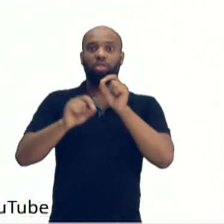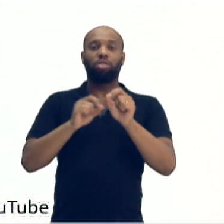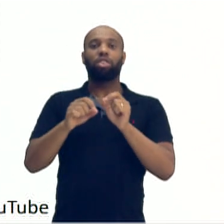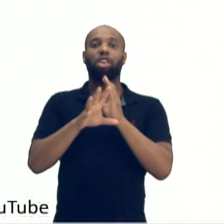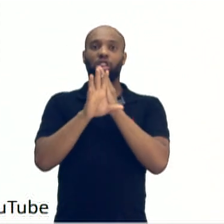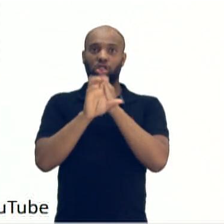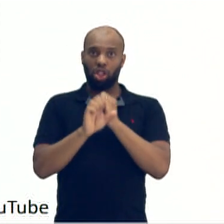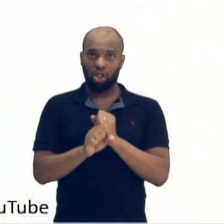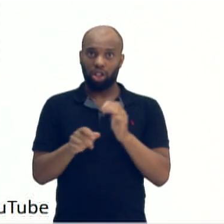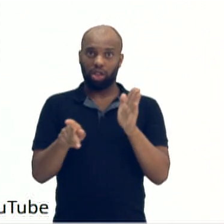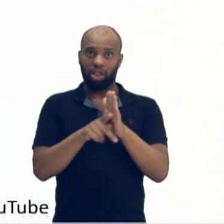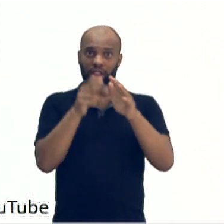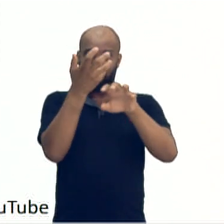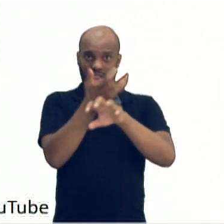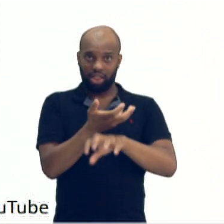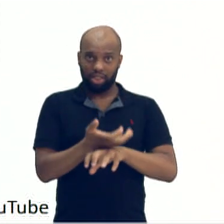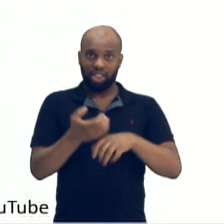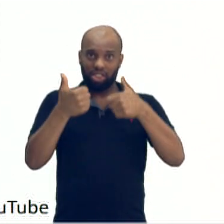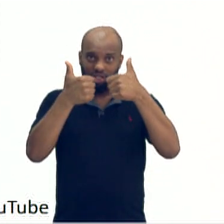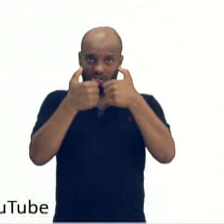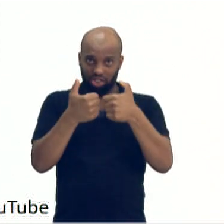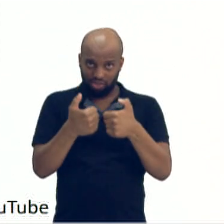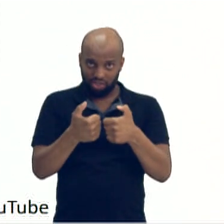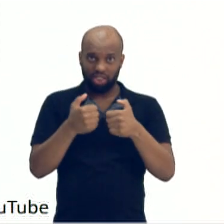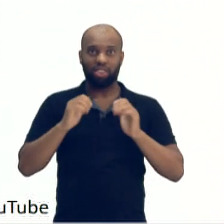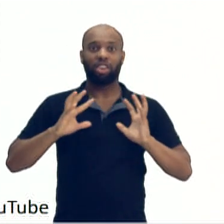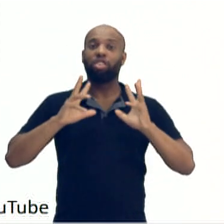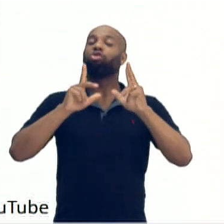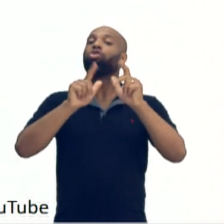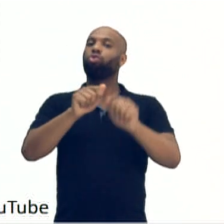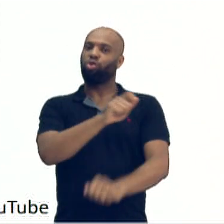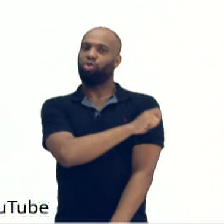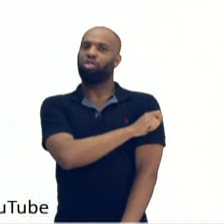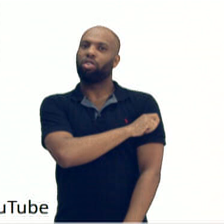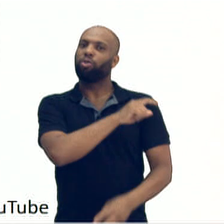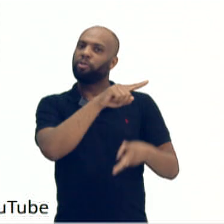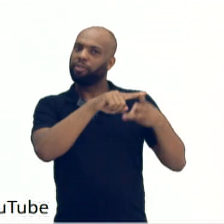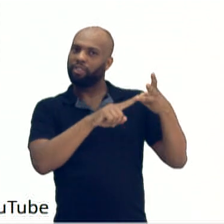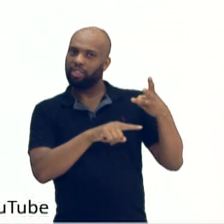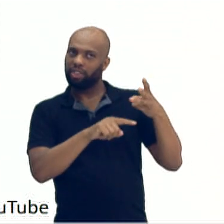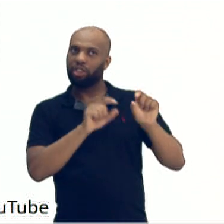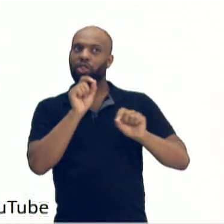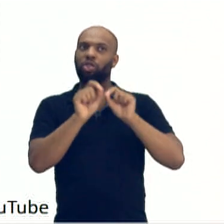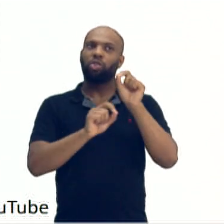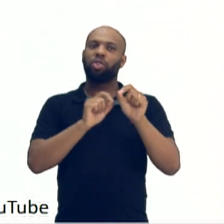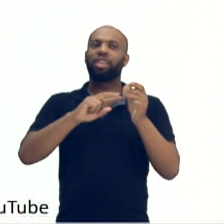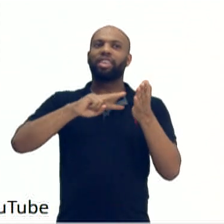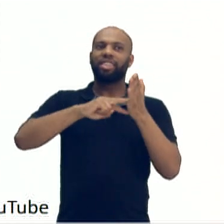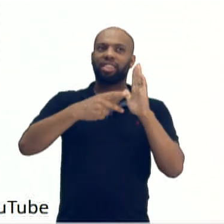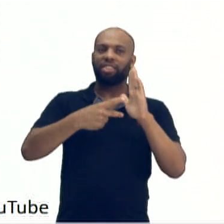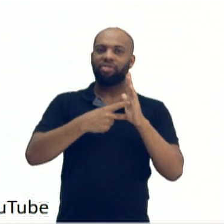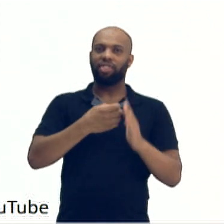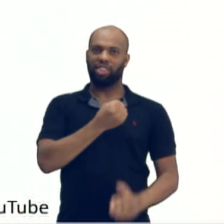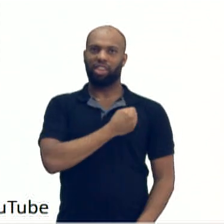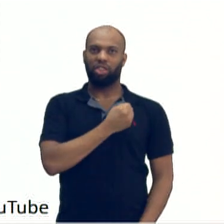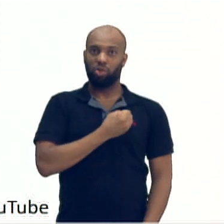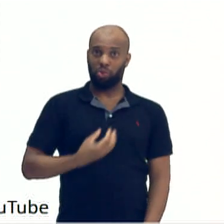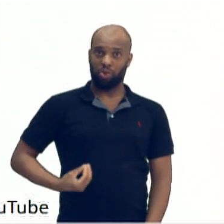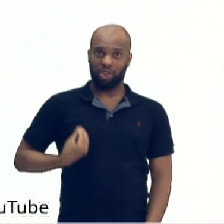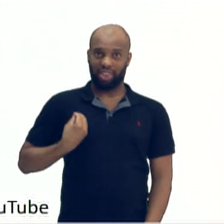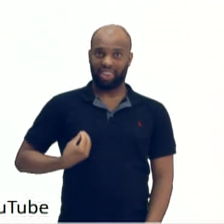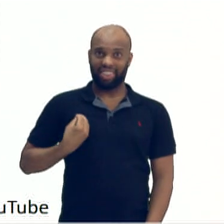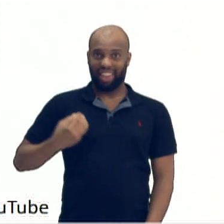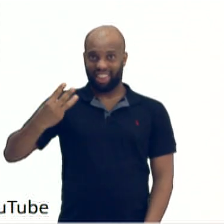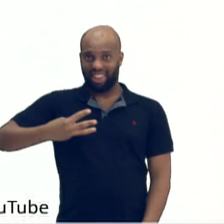notas de física da Ana, do Antônio e da Beatriz. E o que significa o número que está na